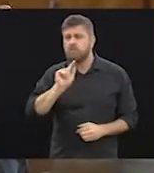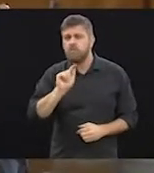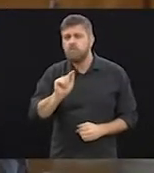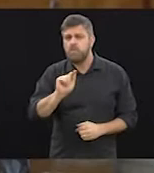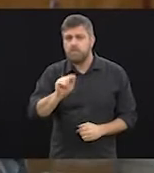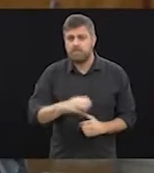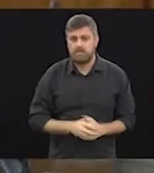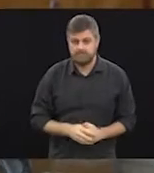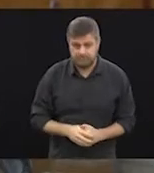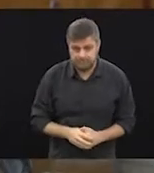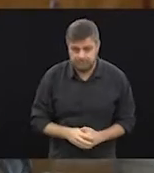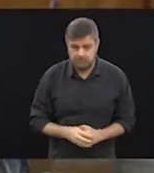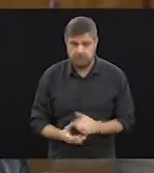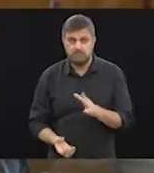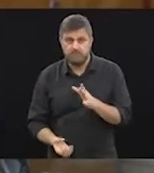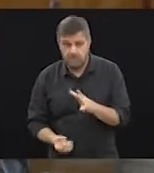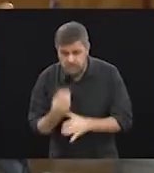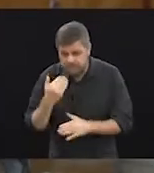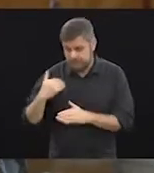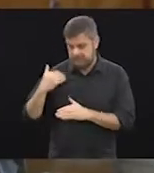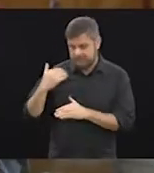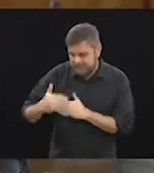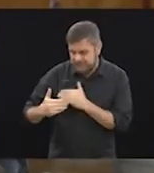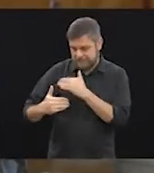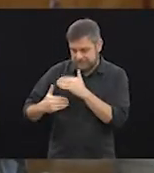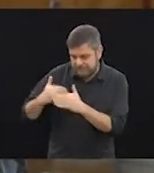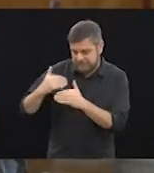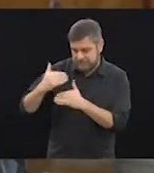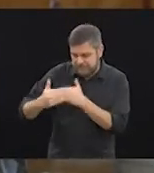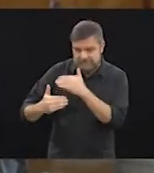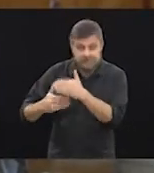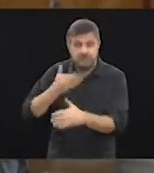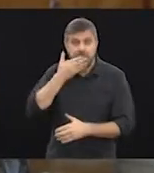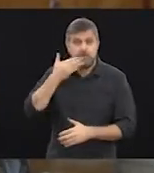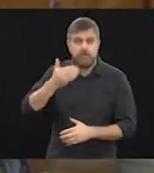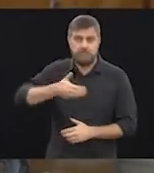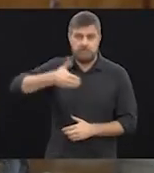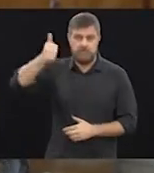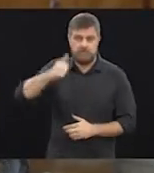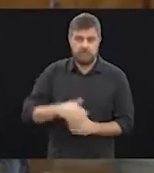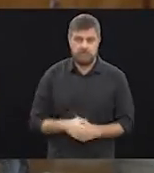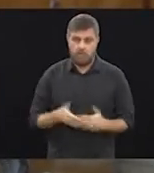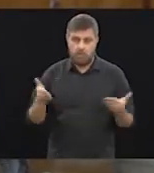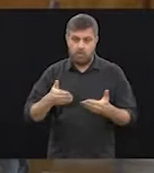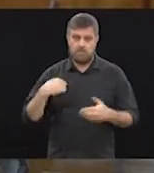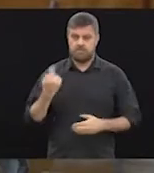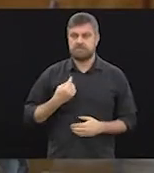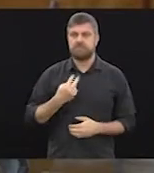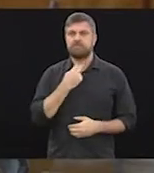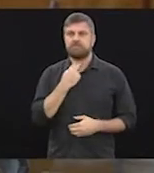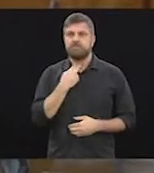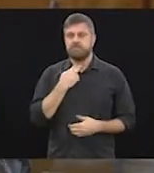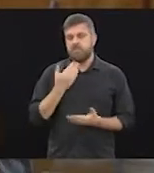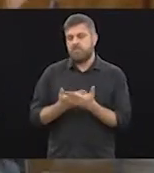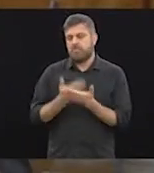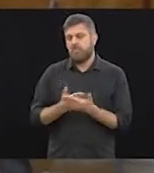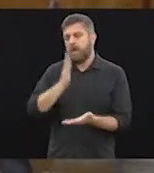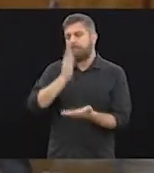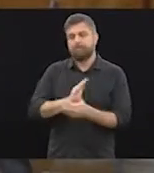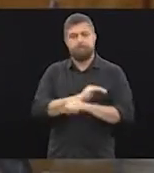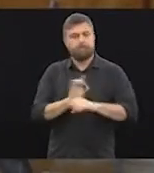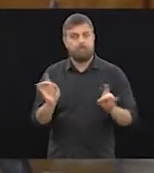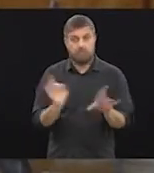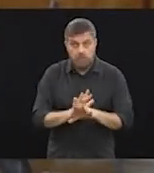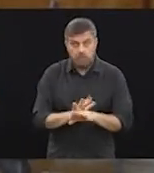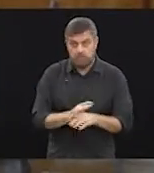um preço alto no desenvolvimento, no melhoramento, e por isso que a gente não pode parar. Eu tenho que estar atento